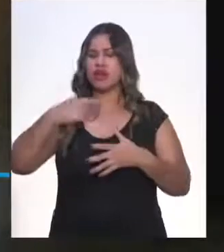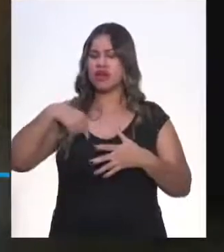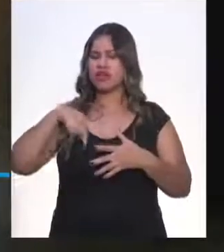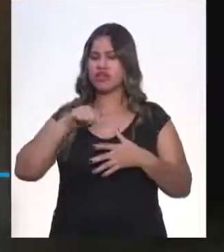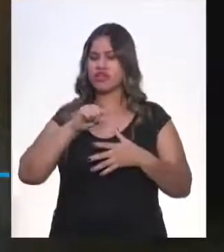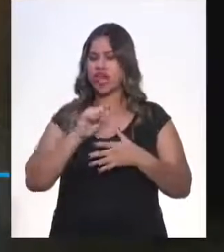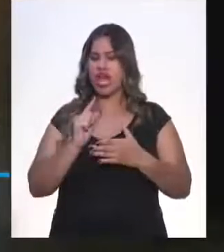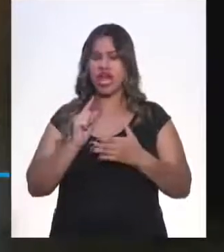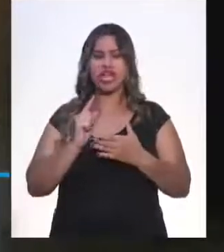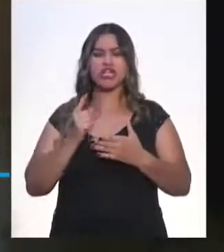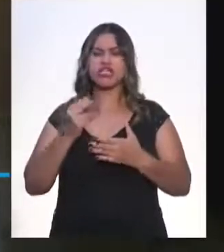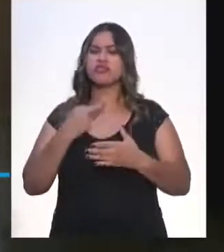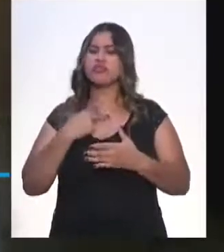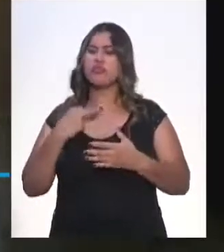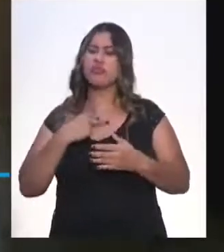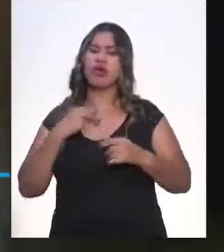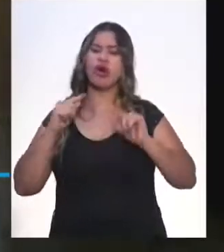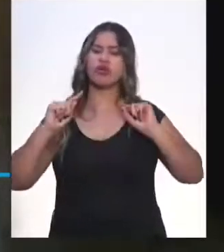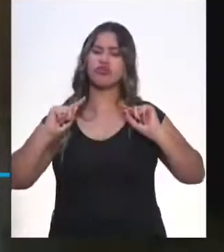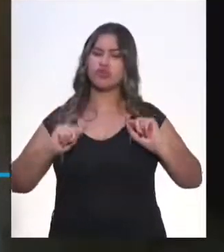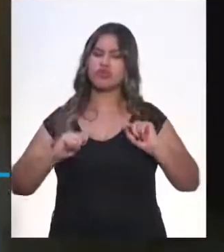sob